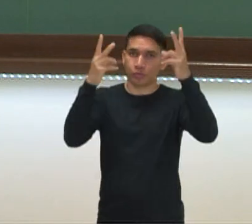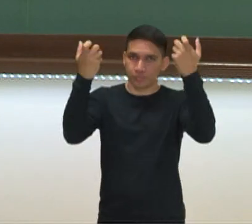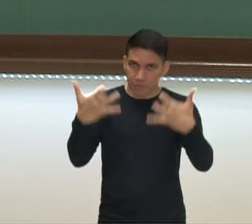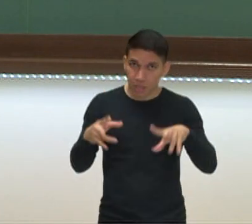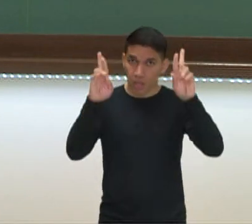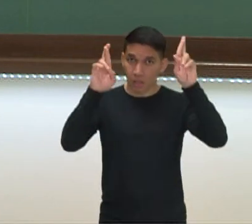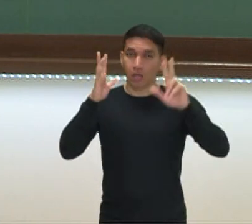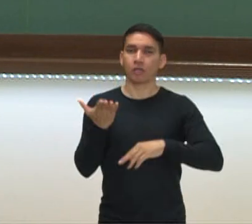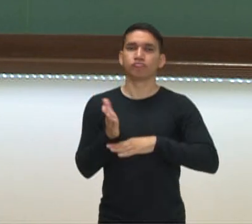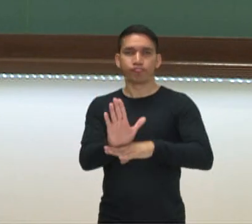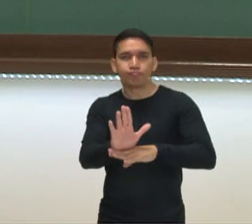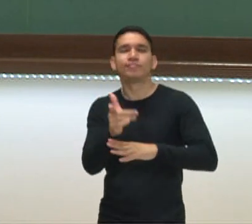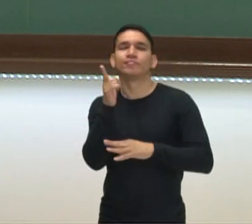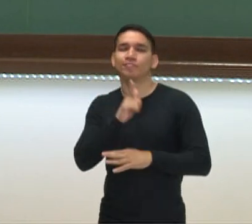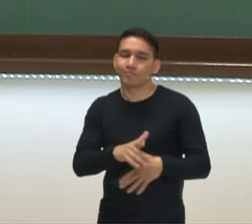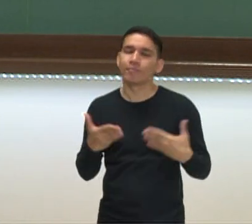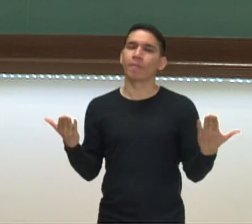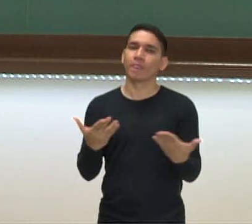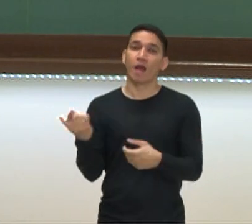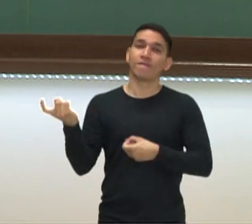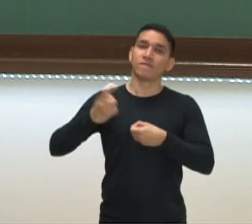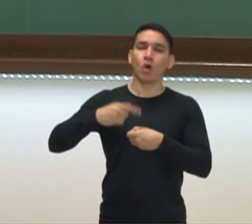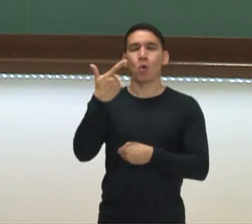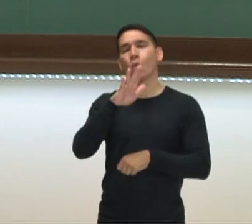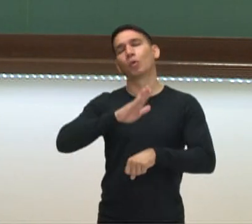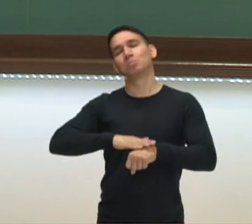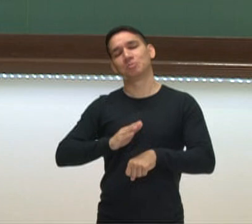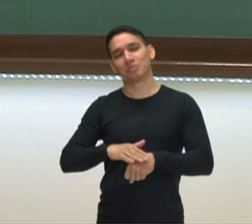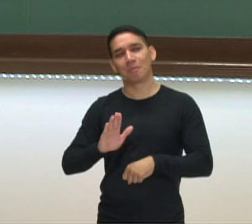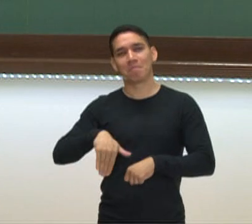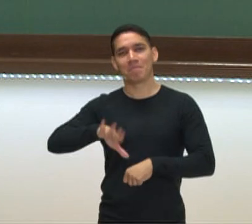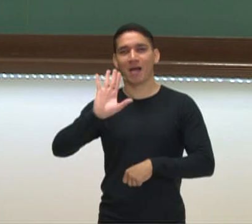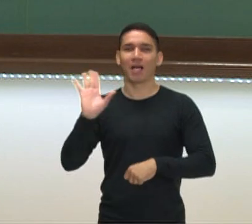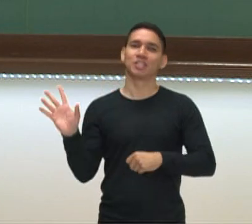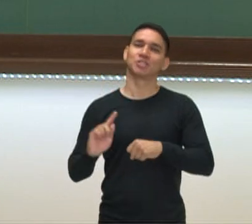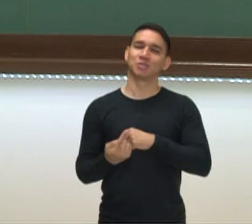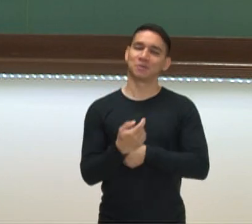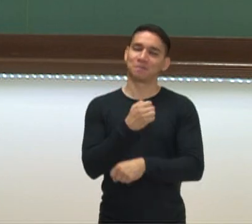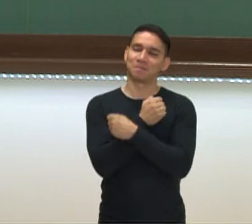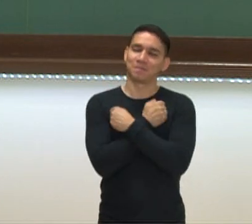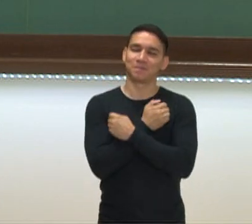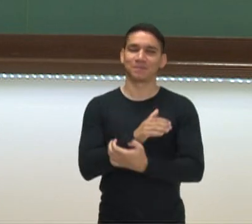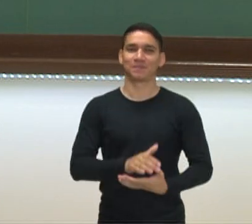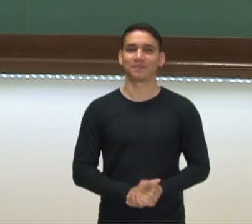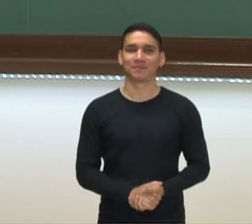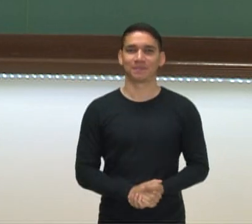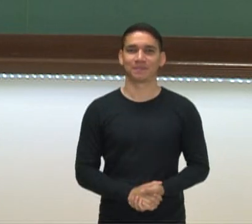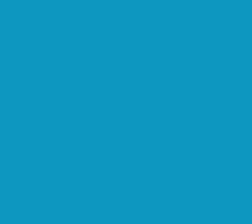Espero ter contribuído com vocês. Voltamos numa próxima aula com mais geografia. Um abraço a todos.